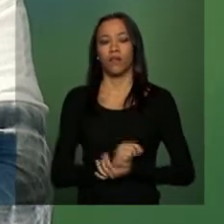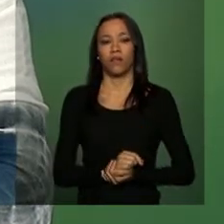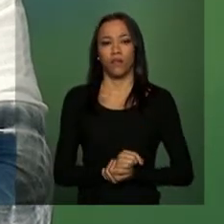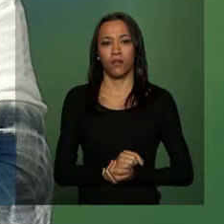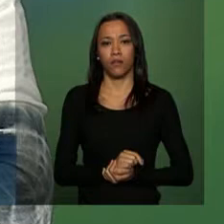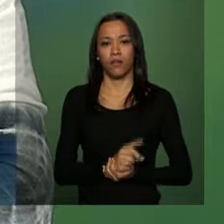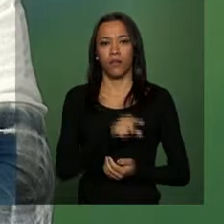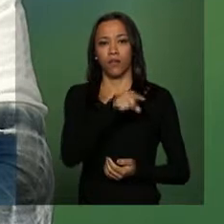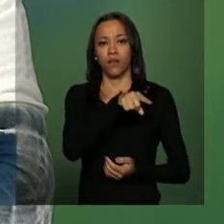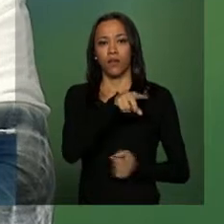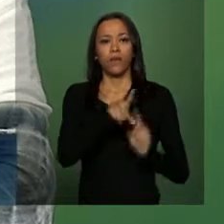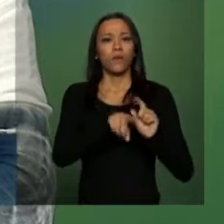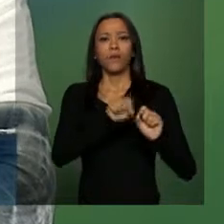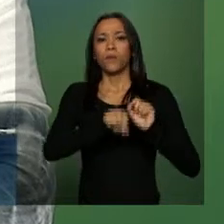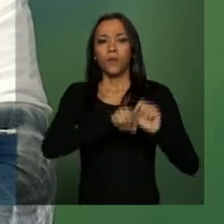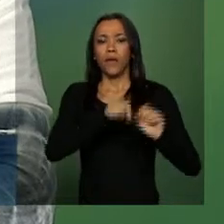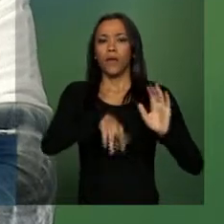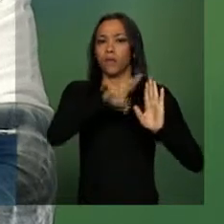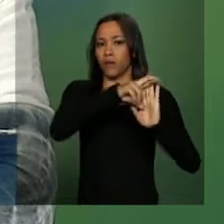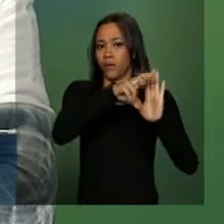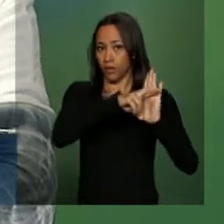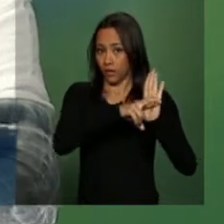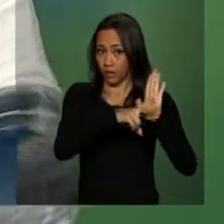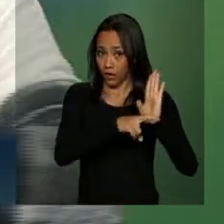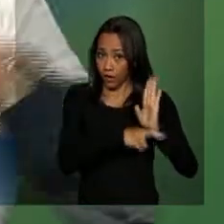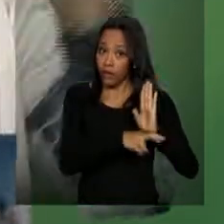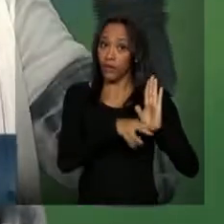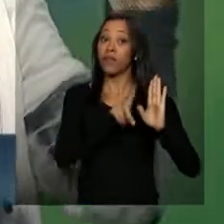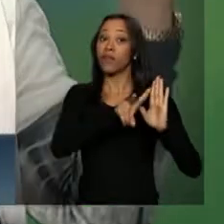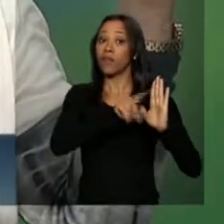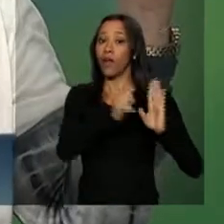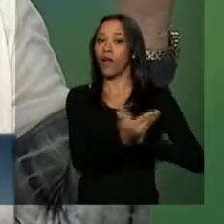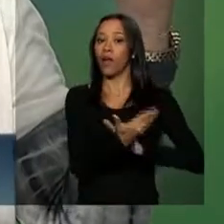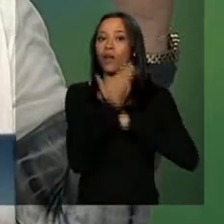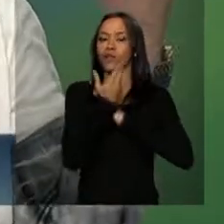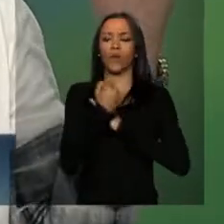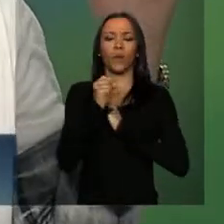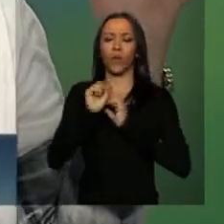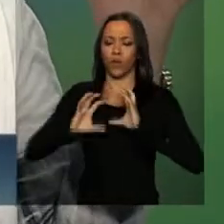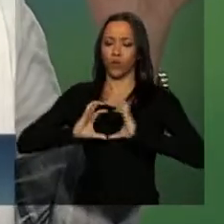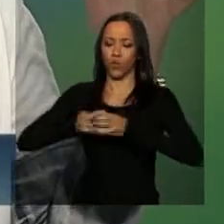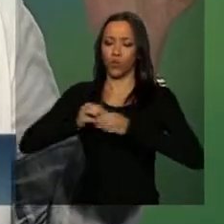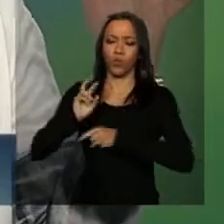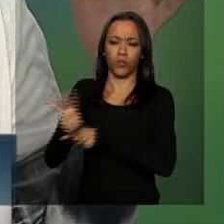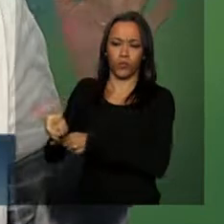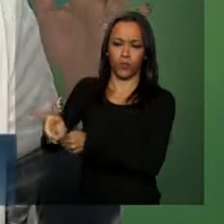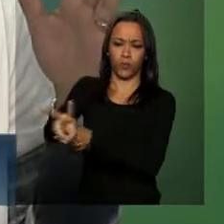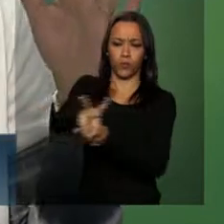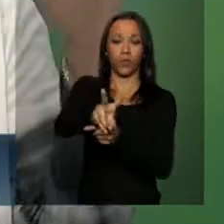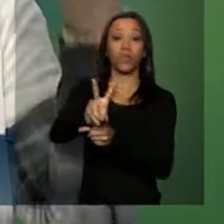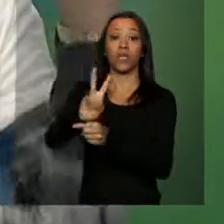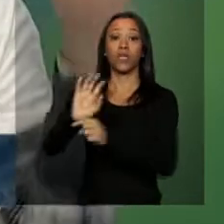o estatuto, o regulamento de inspeção das grandes agroindústrias, certo?